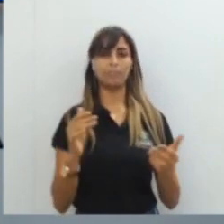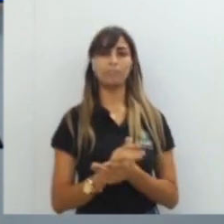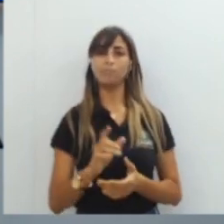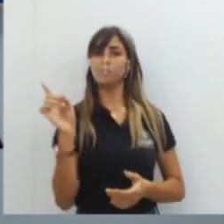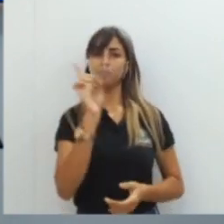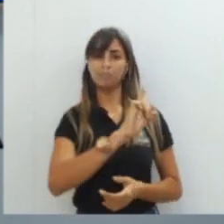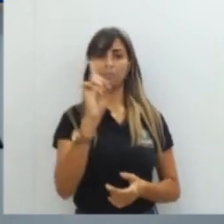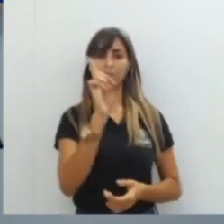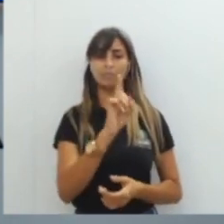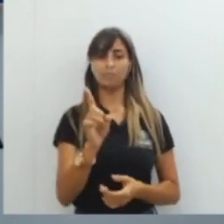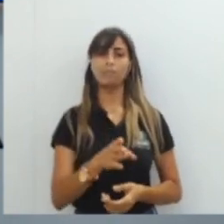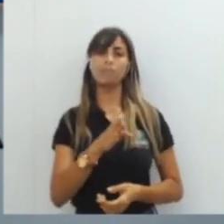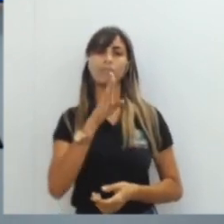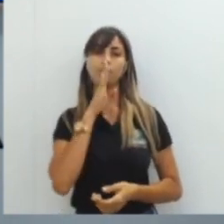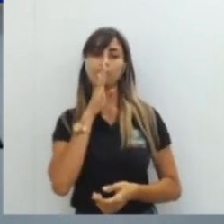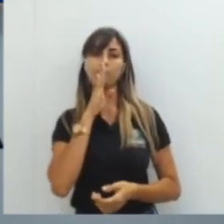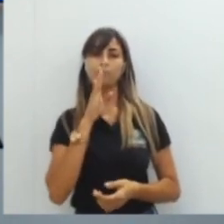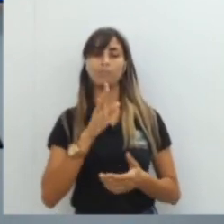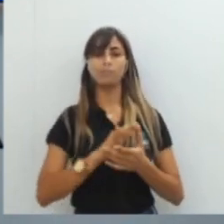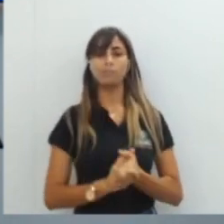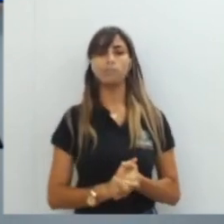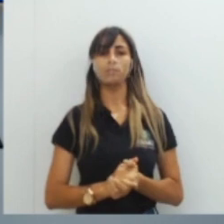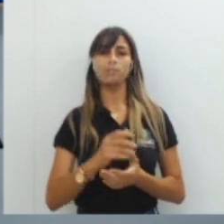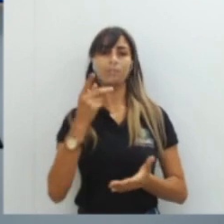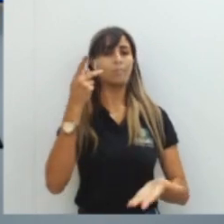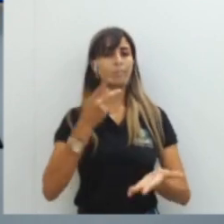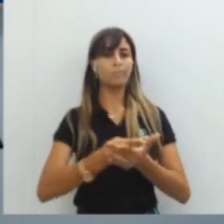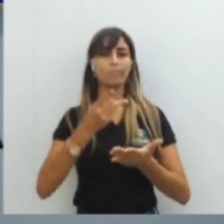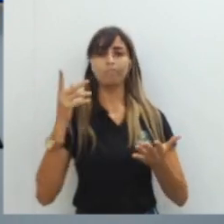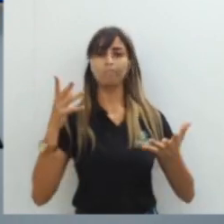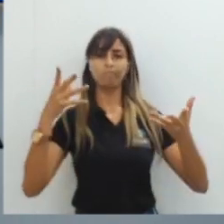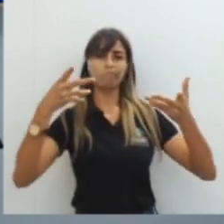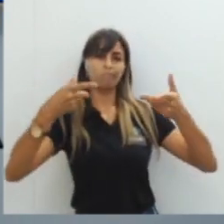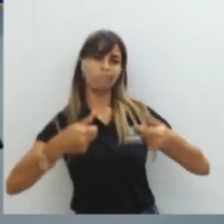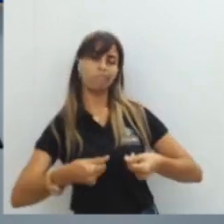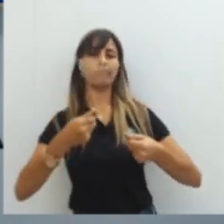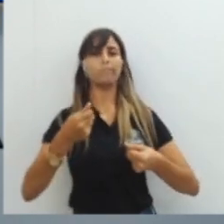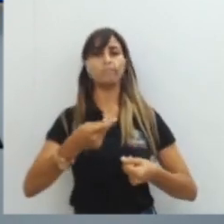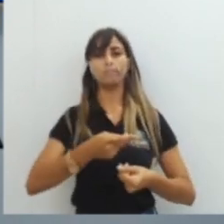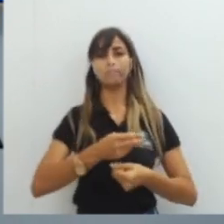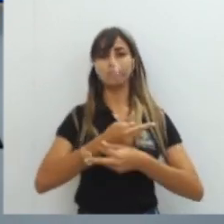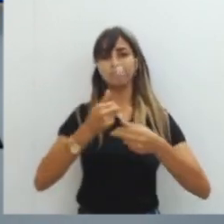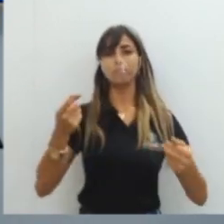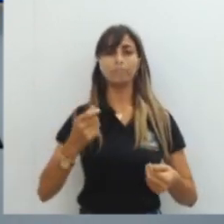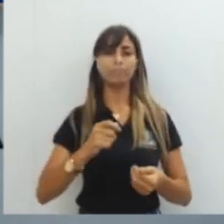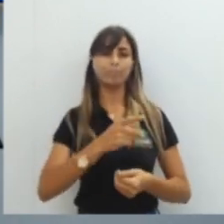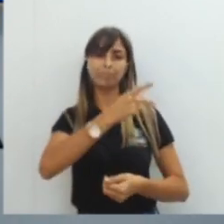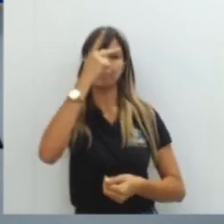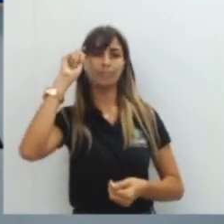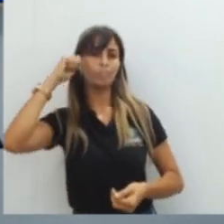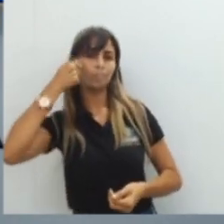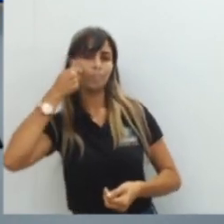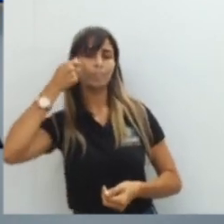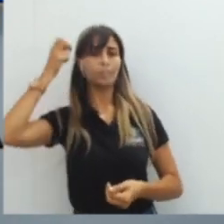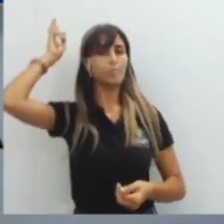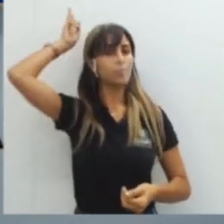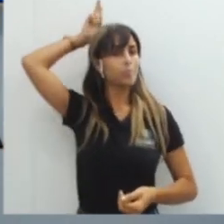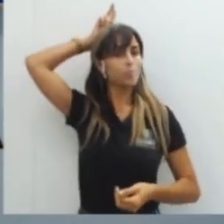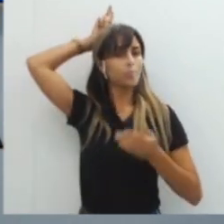pode se calar diante das injustiças com todas as formas de vida humana, né? Os negros, os indígenas,